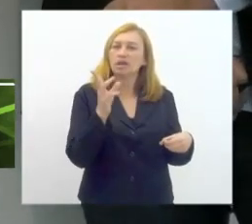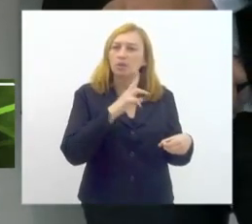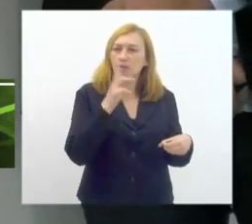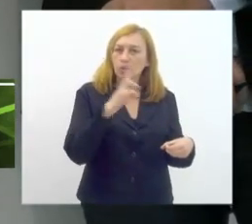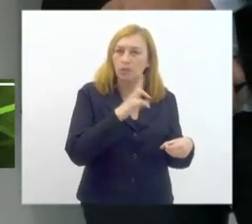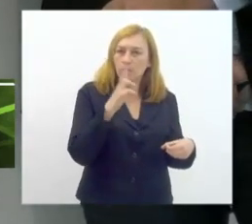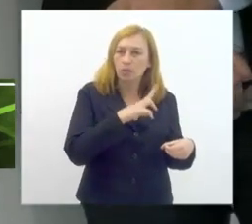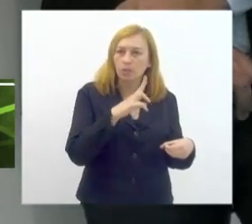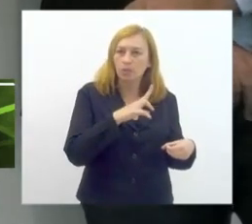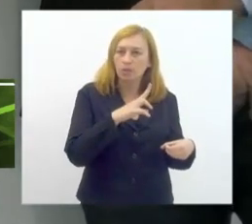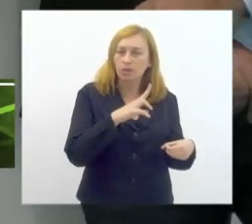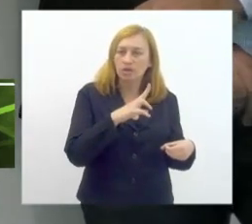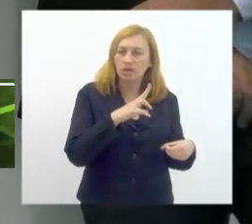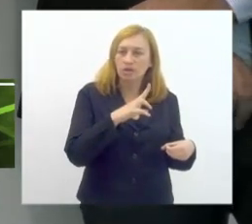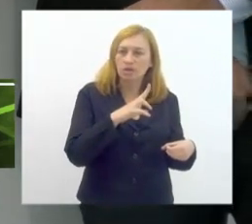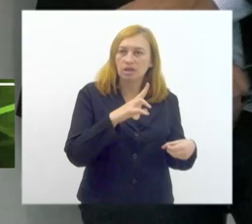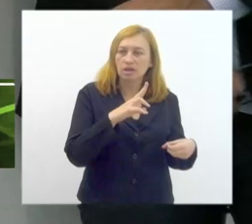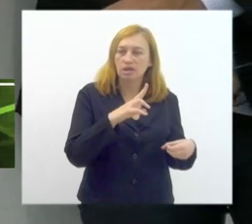emergência, em especial